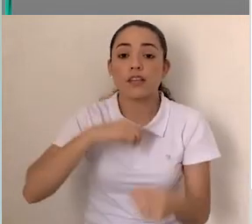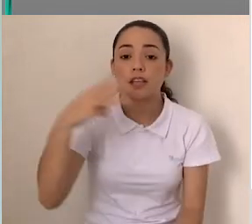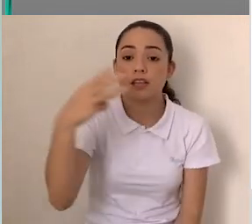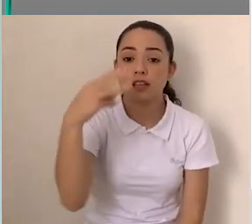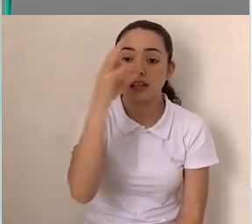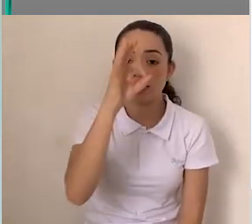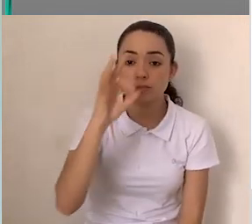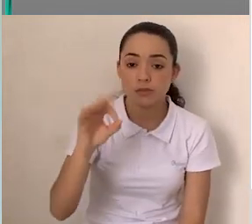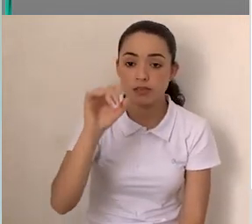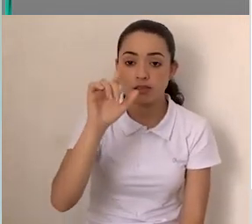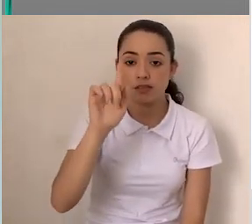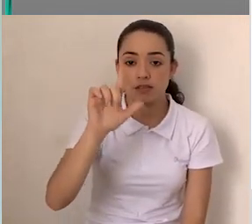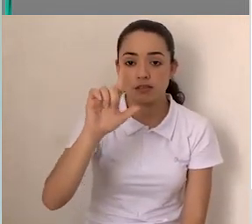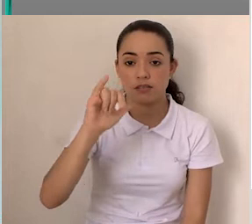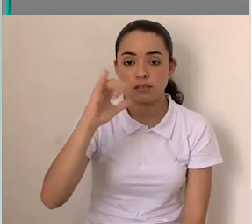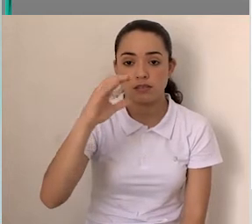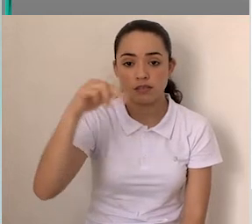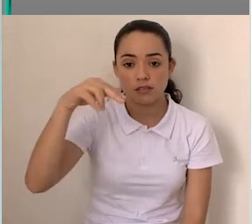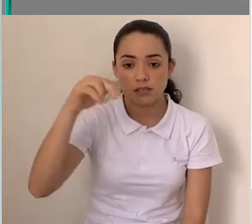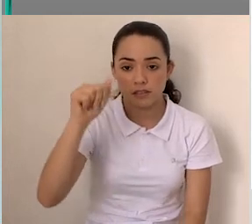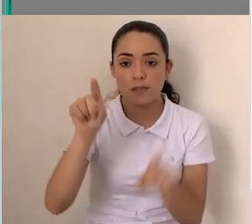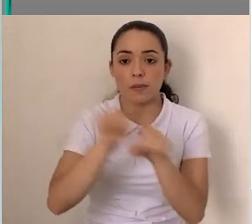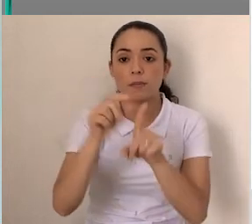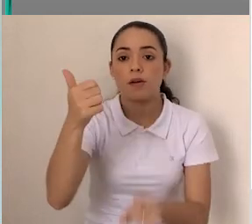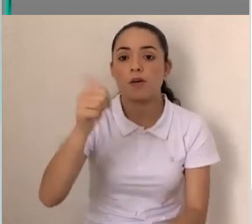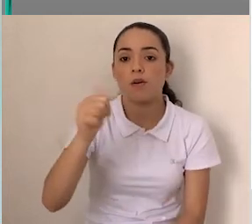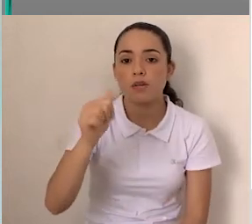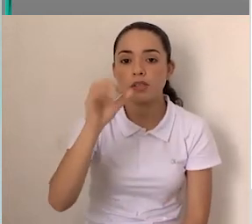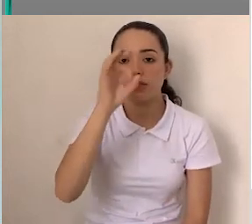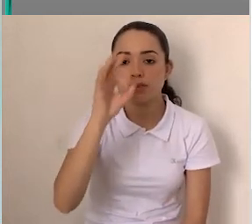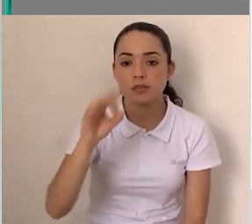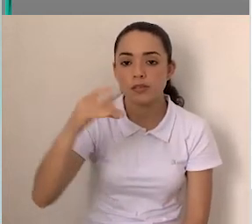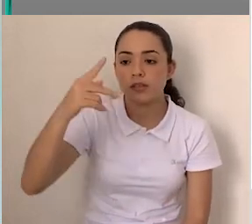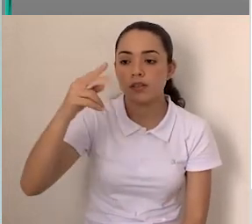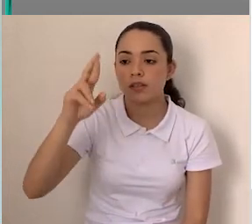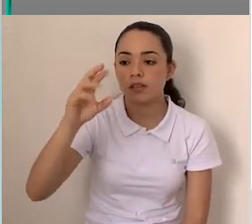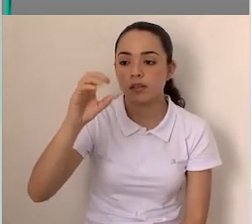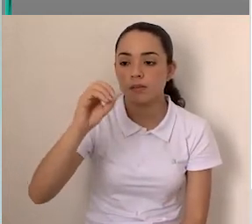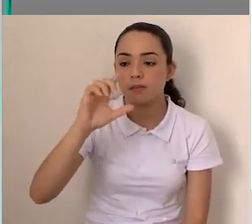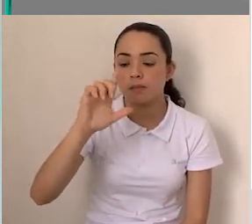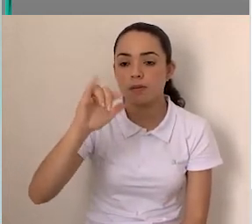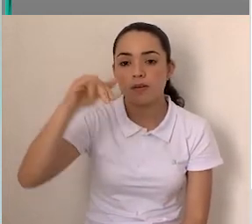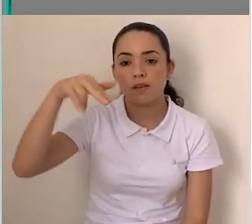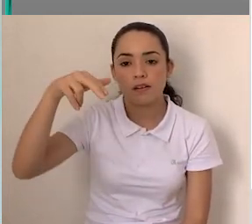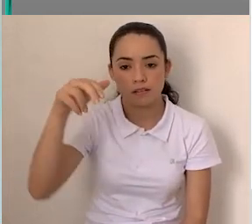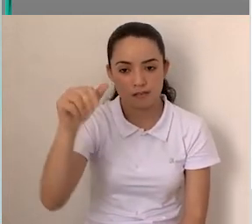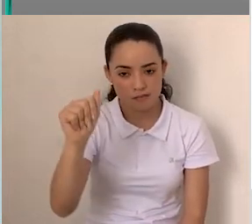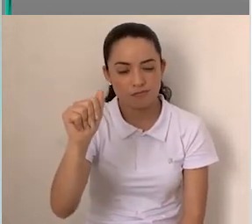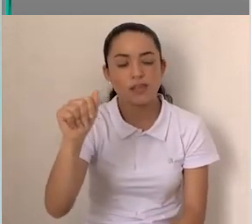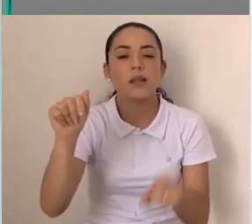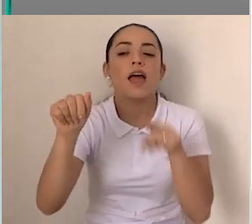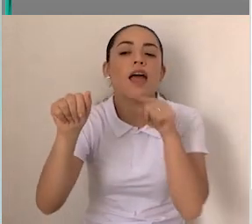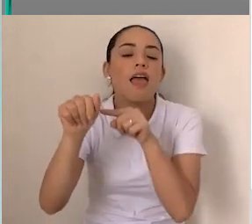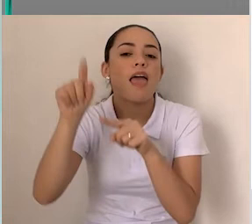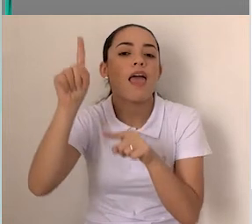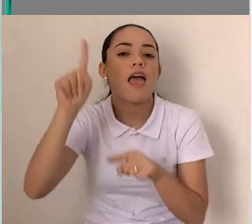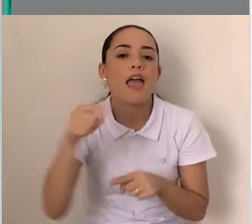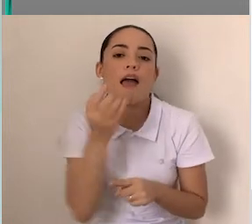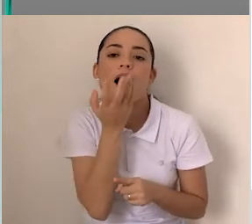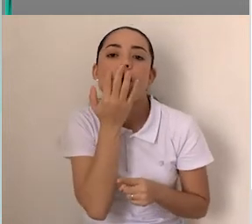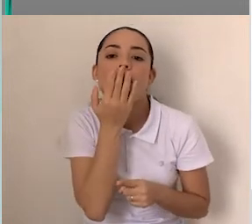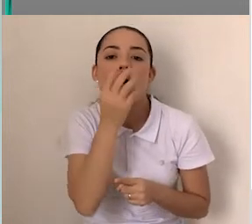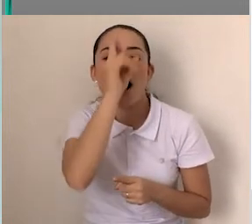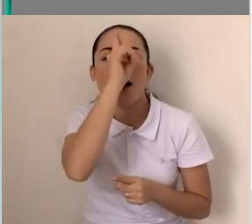em sua composição encontramos 33% de glicina e 11% de prolina, além de abundantes